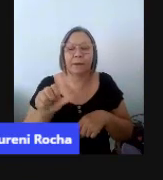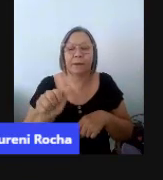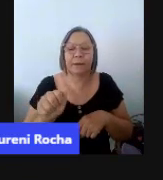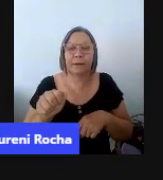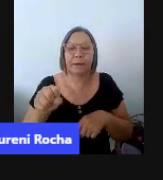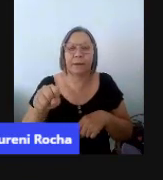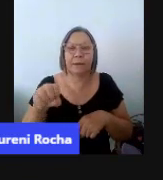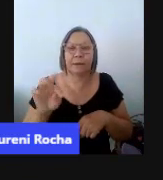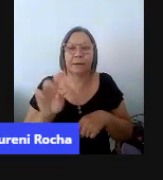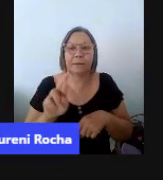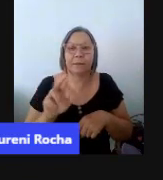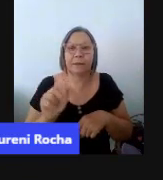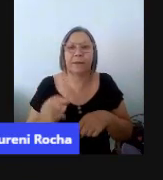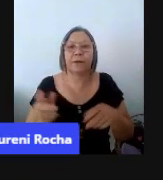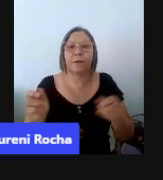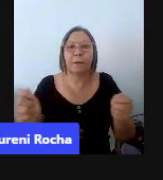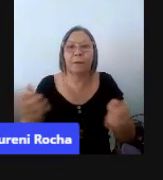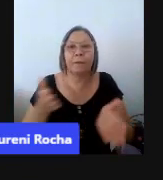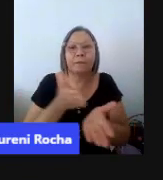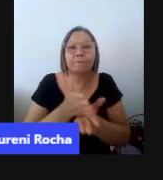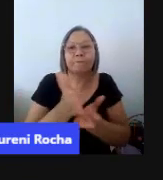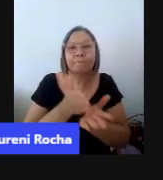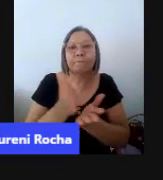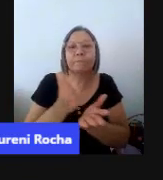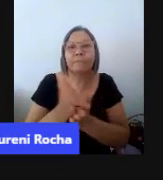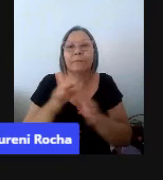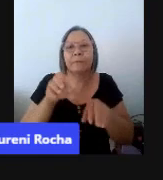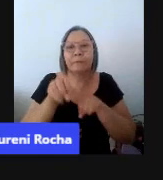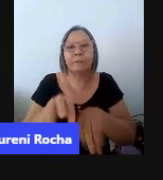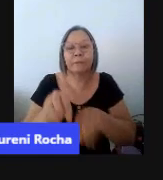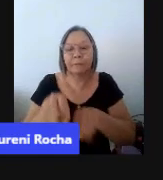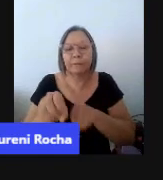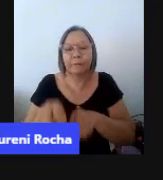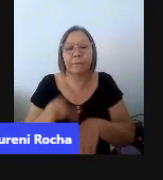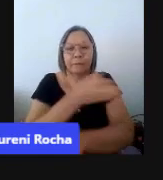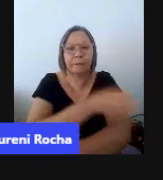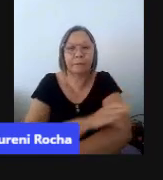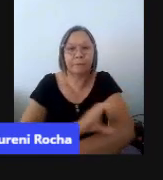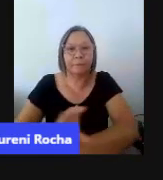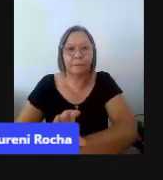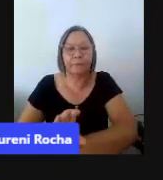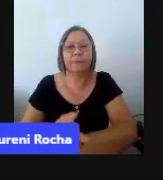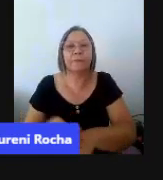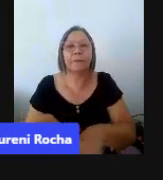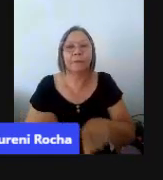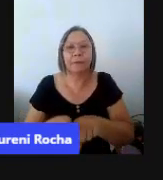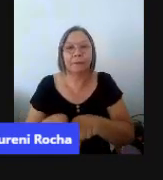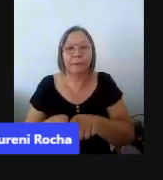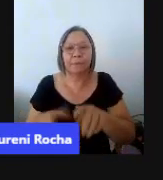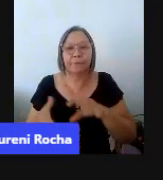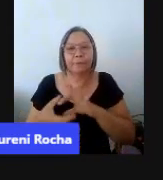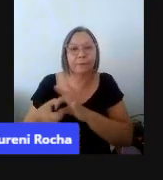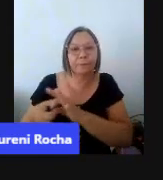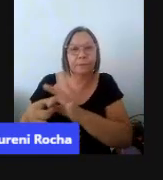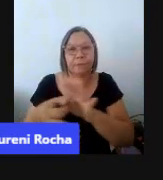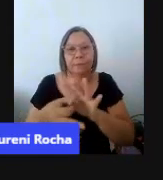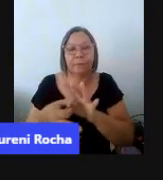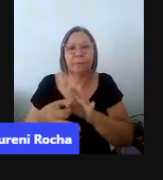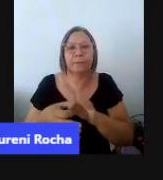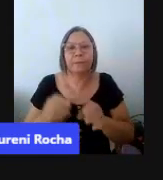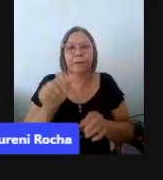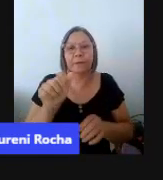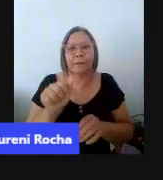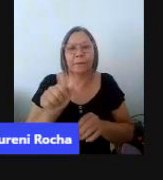do primeiro ao quinto ano. E como parceiros nessa formação, nós temos também o Arnaud Debier, que